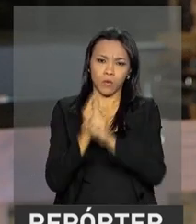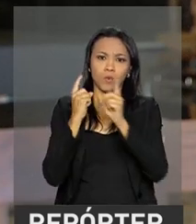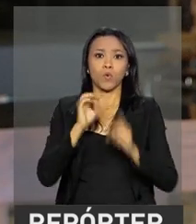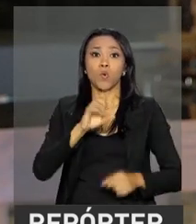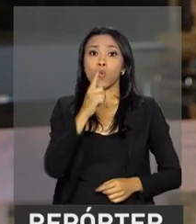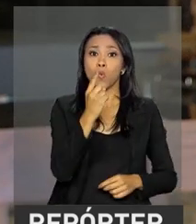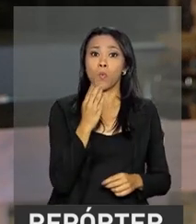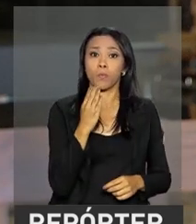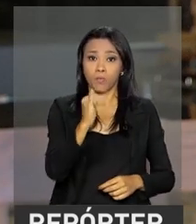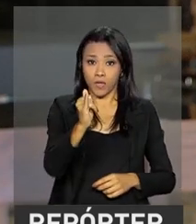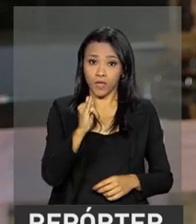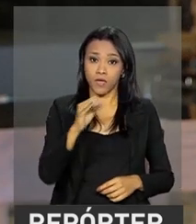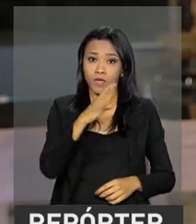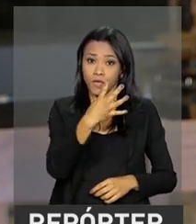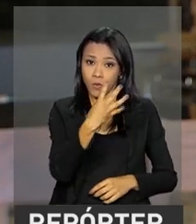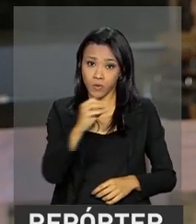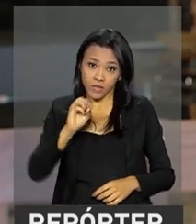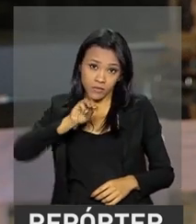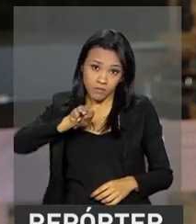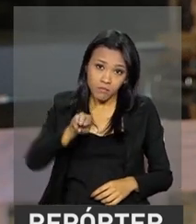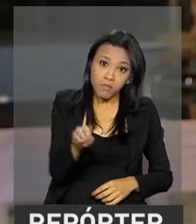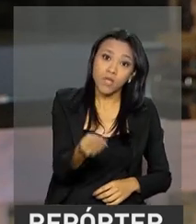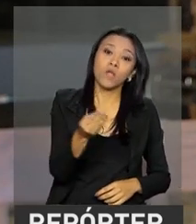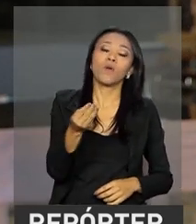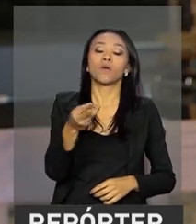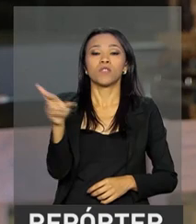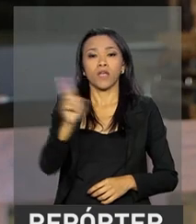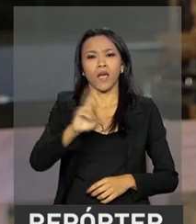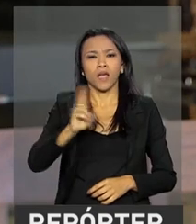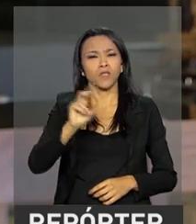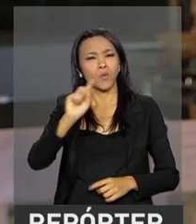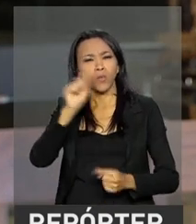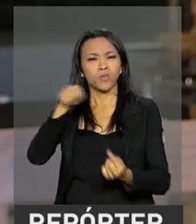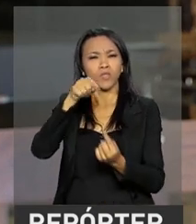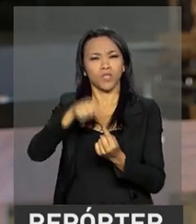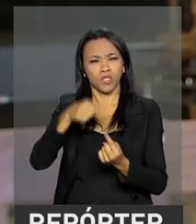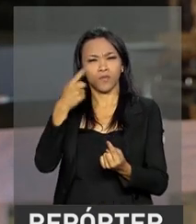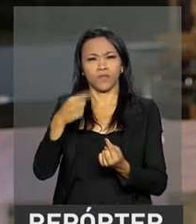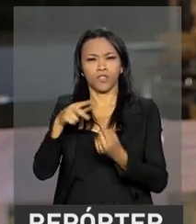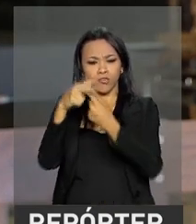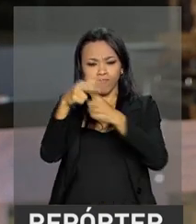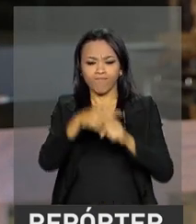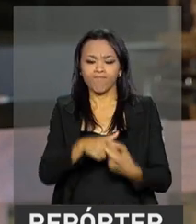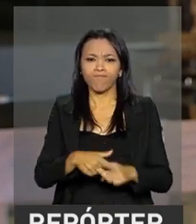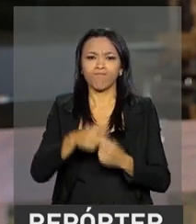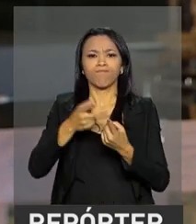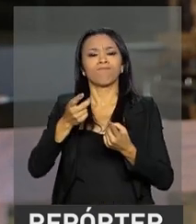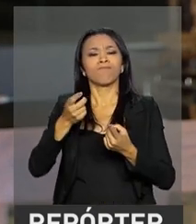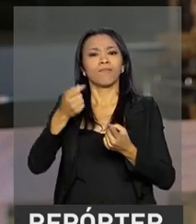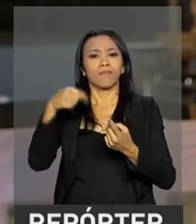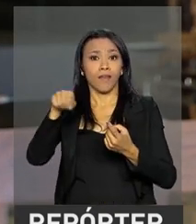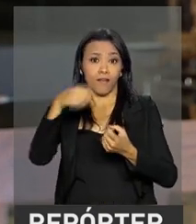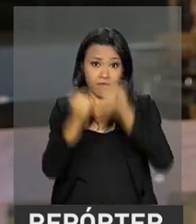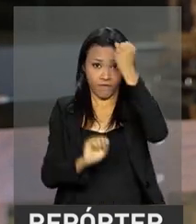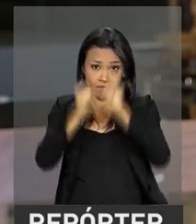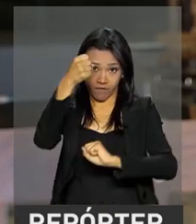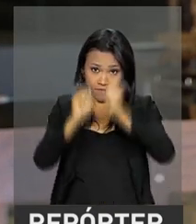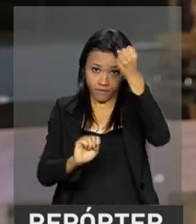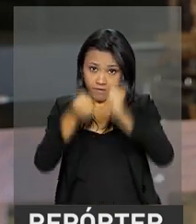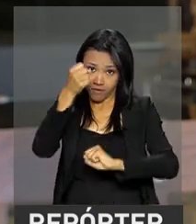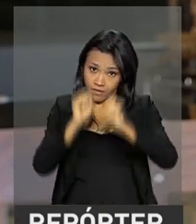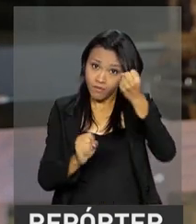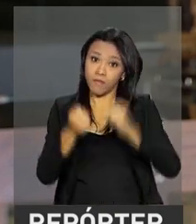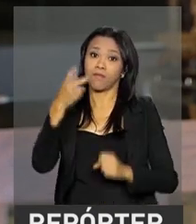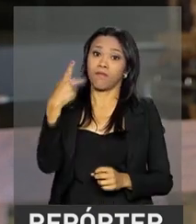400 milhões de reais para modernizar a fábrica da empresa em gravataí no rio grande do sul e o